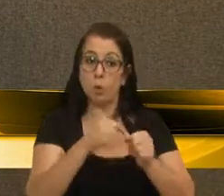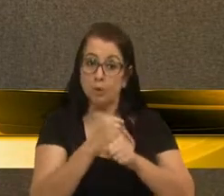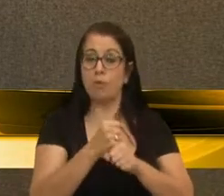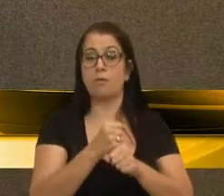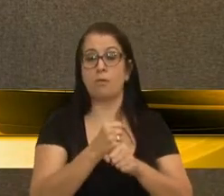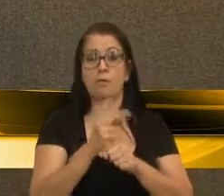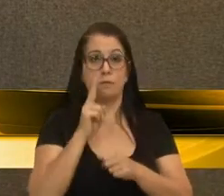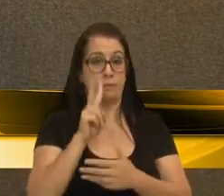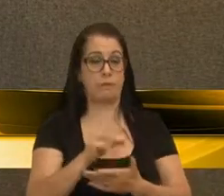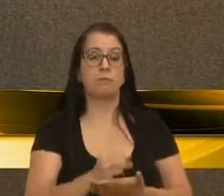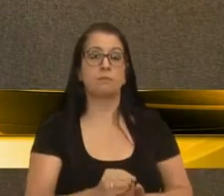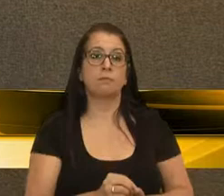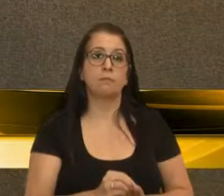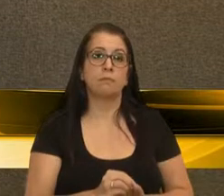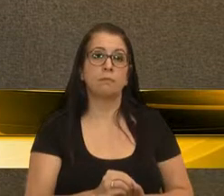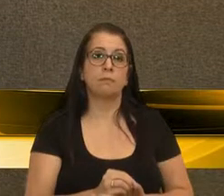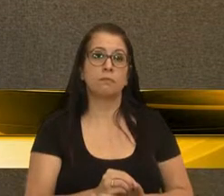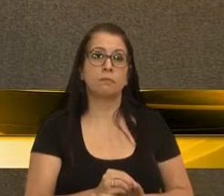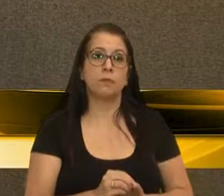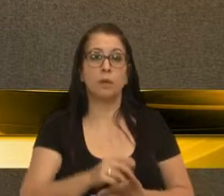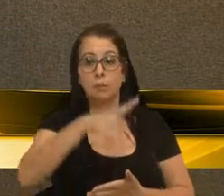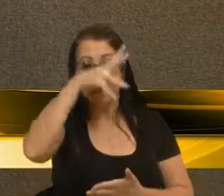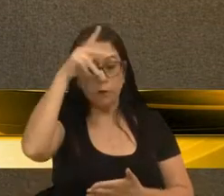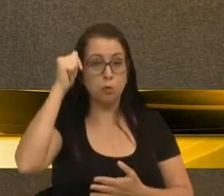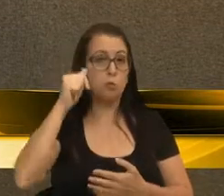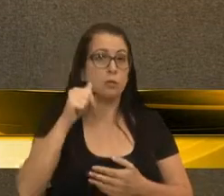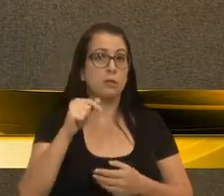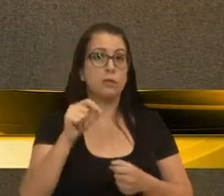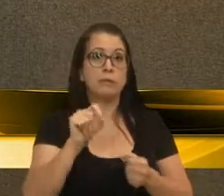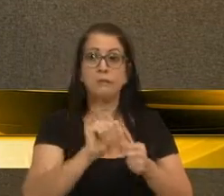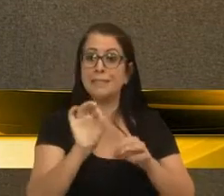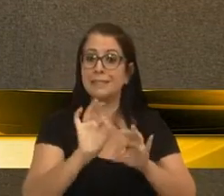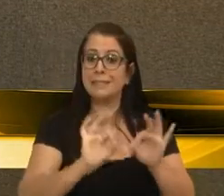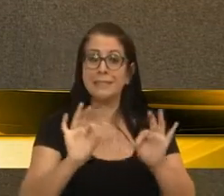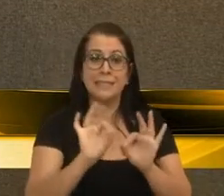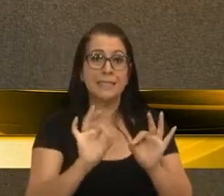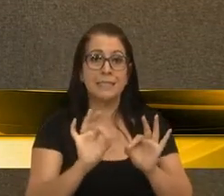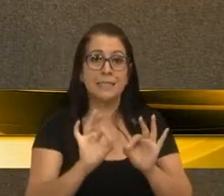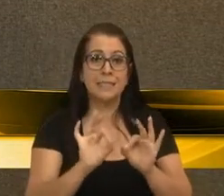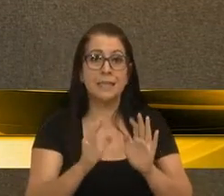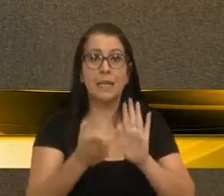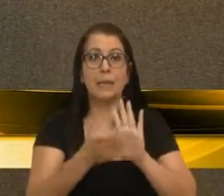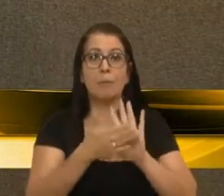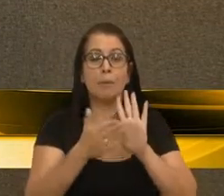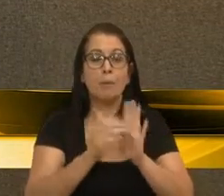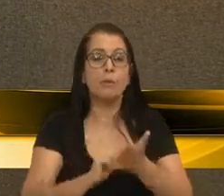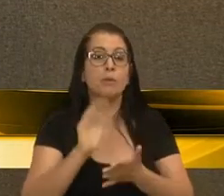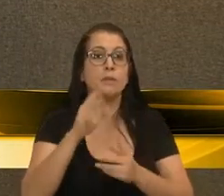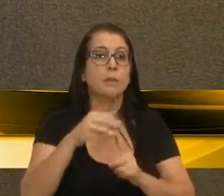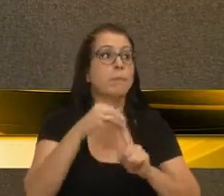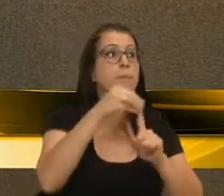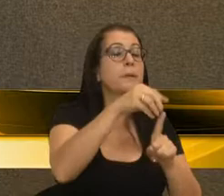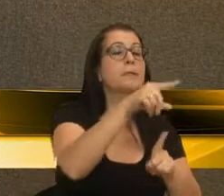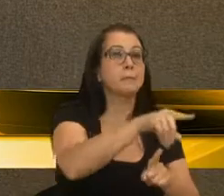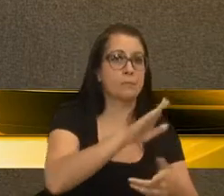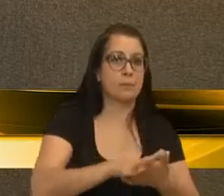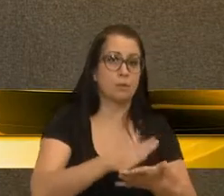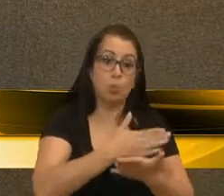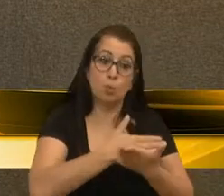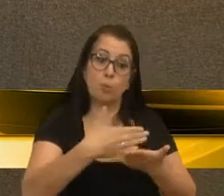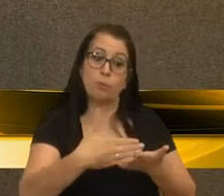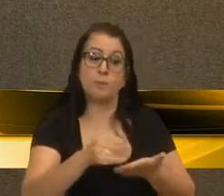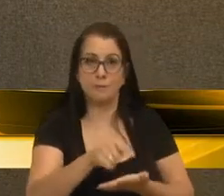2 anos vendo o Executivo sequer implementar a proposta principal de